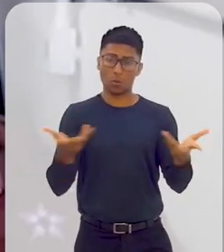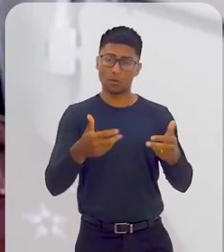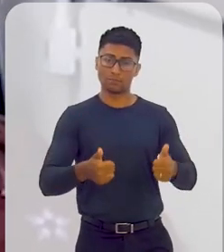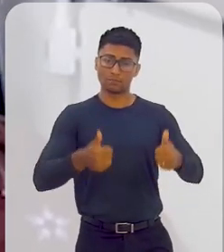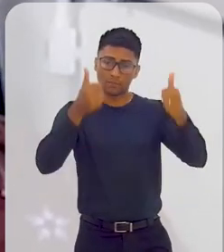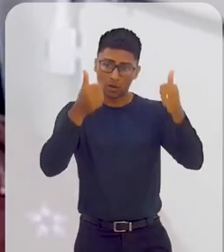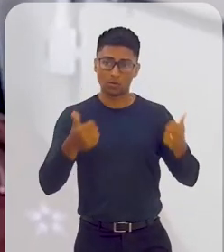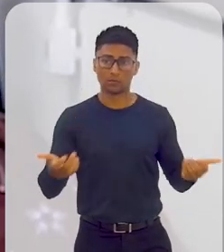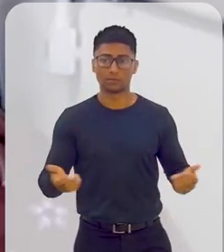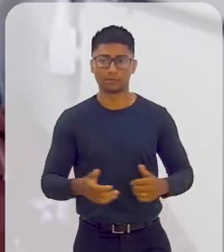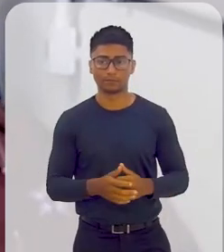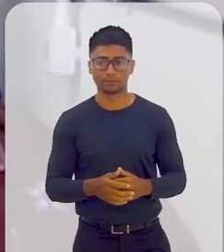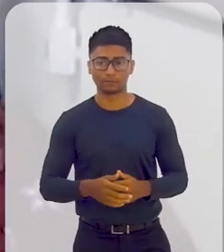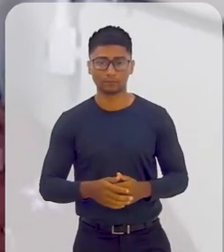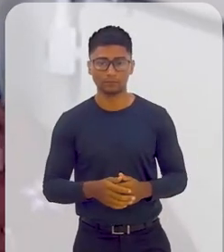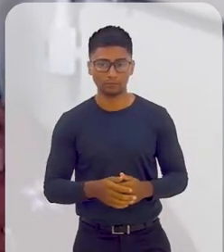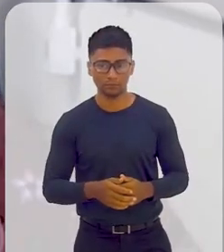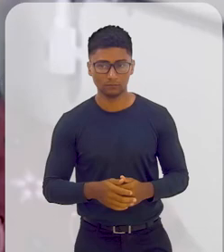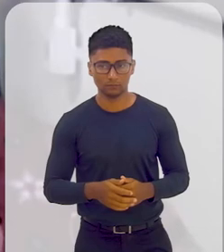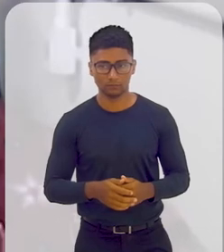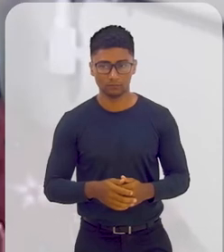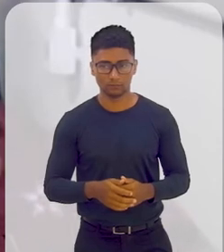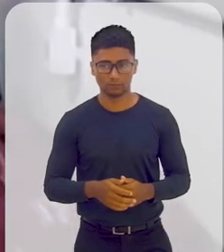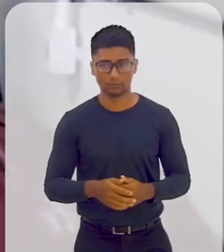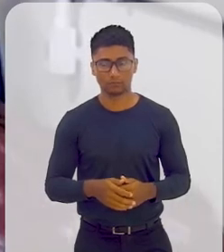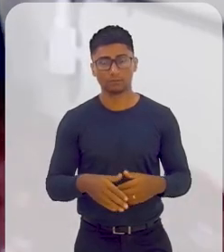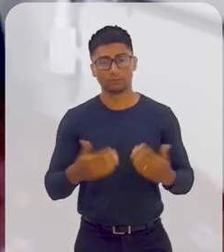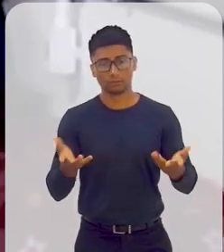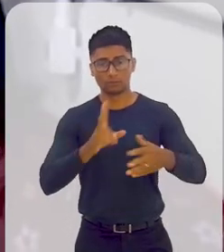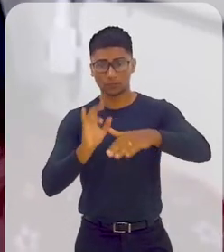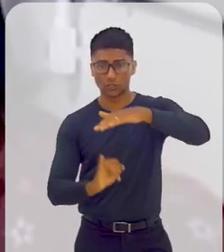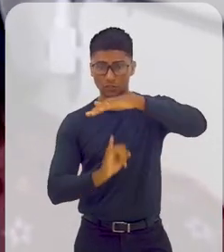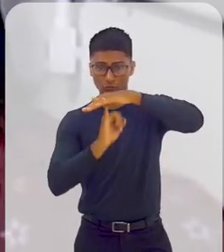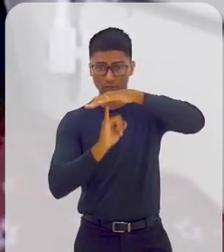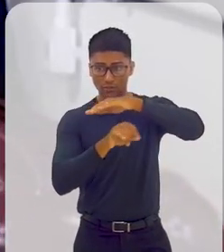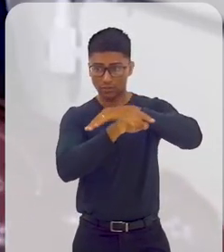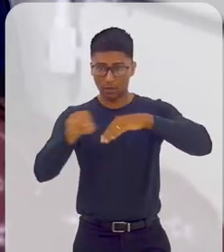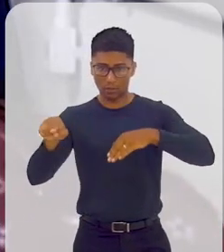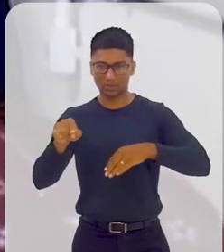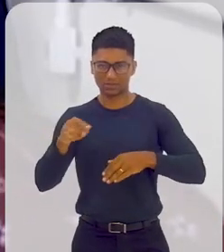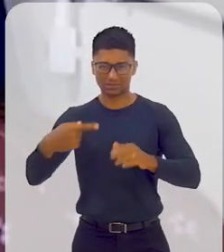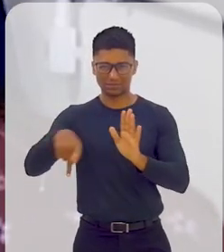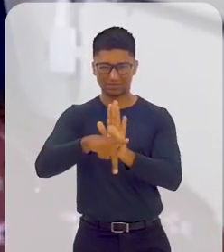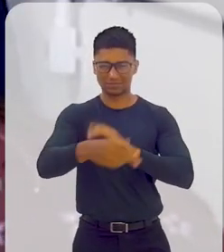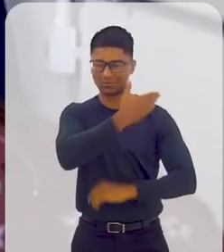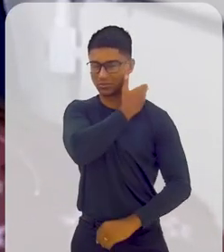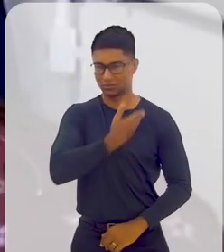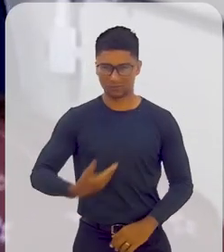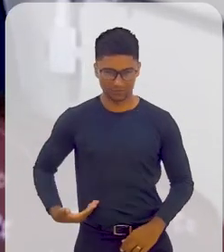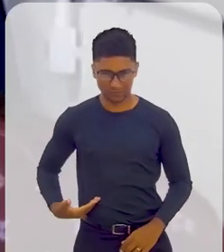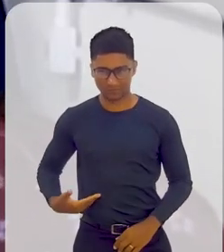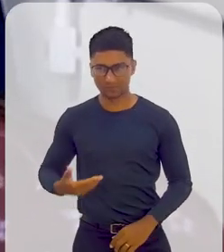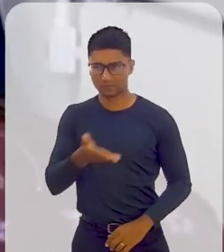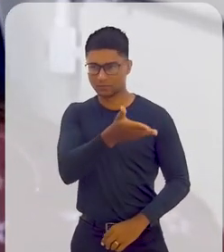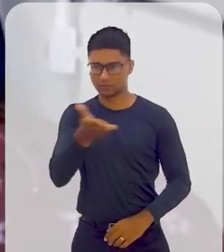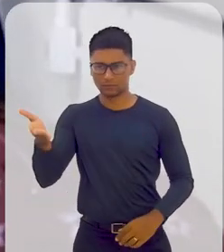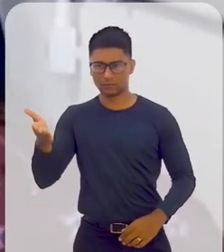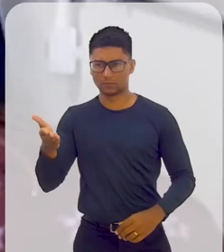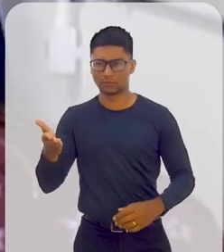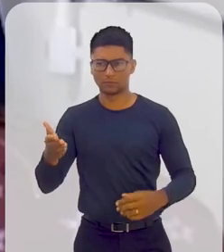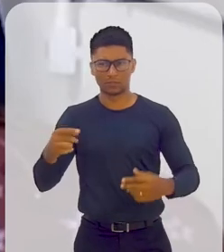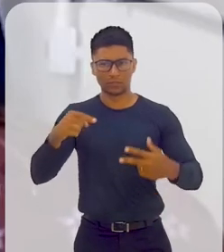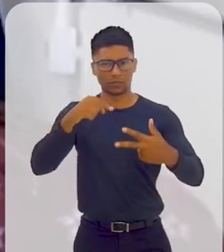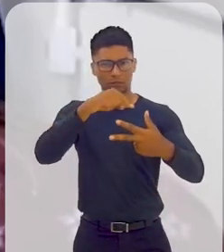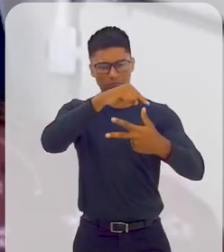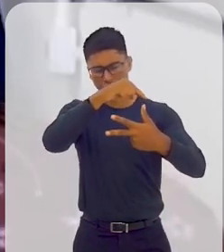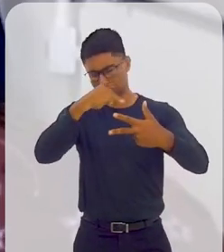por bem-estar, né? E nós, instituições públicas, sejamos elas em qual esfera do